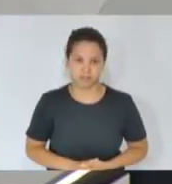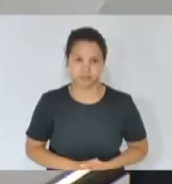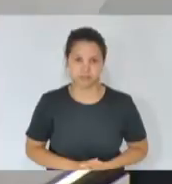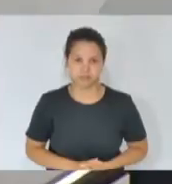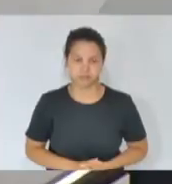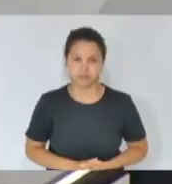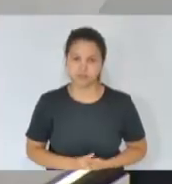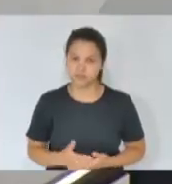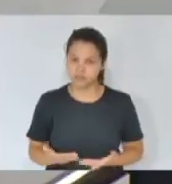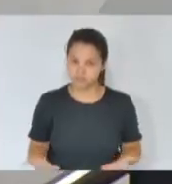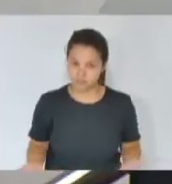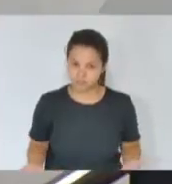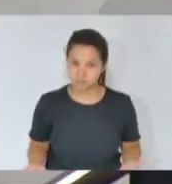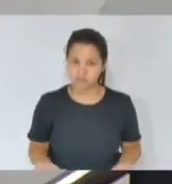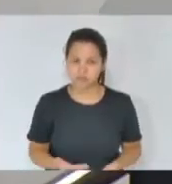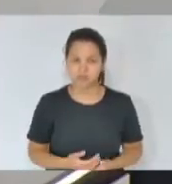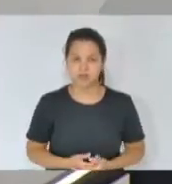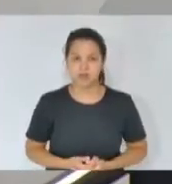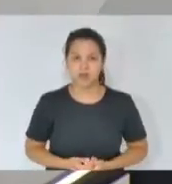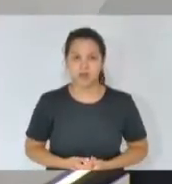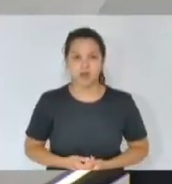Senhores,